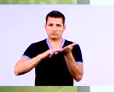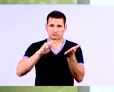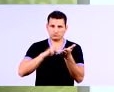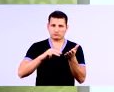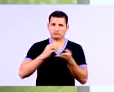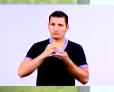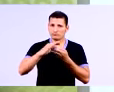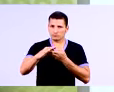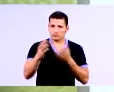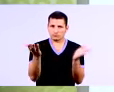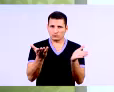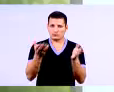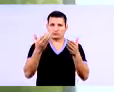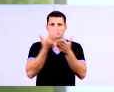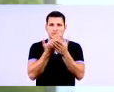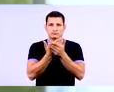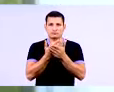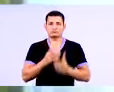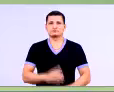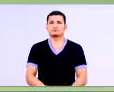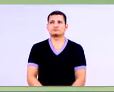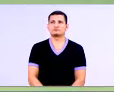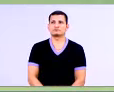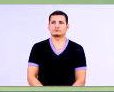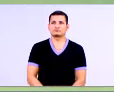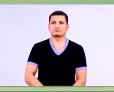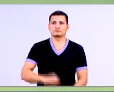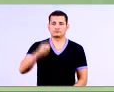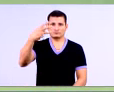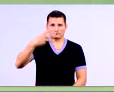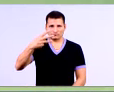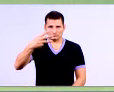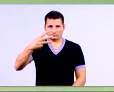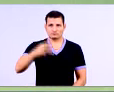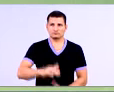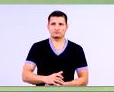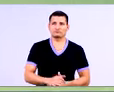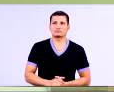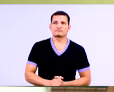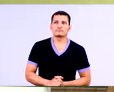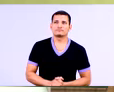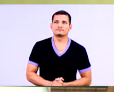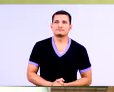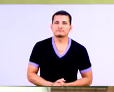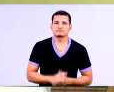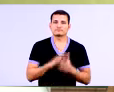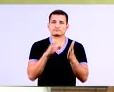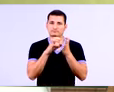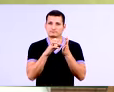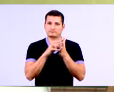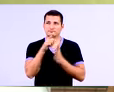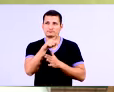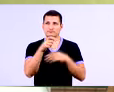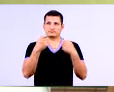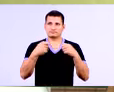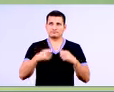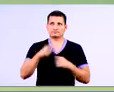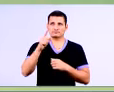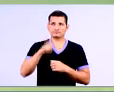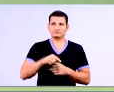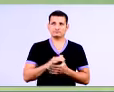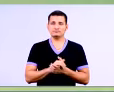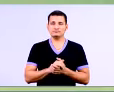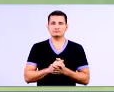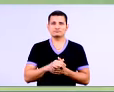que nós trataremos hoje. O terceiro item, uma característica que ele precisa, é o botão